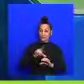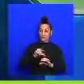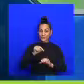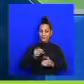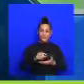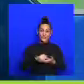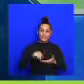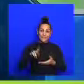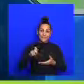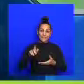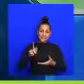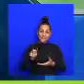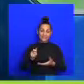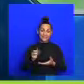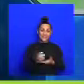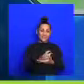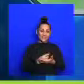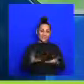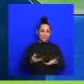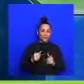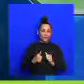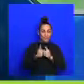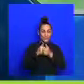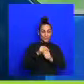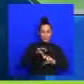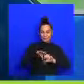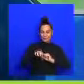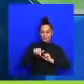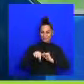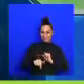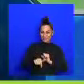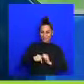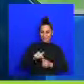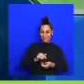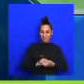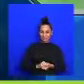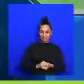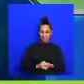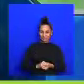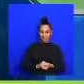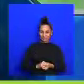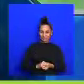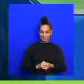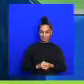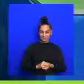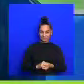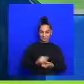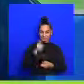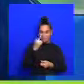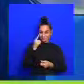os sorteios da Mega Sena, da Quina. Agora você conferindo o Super 7.